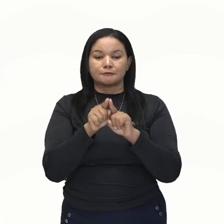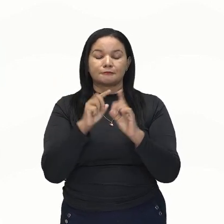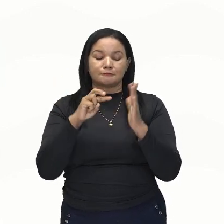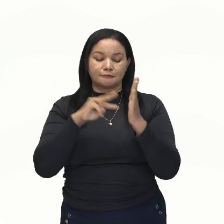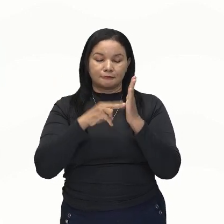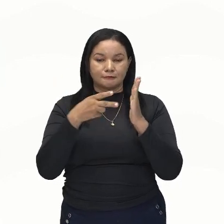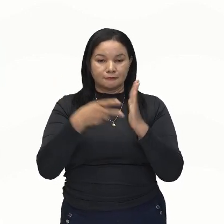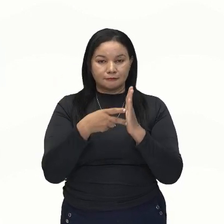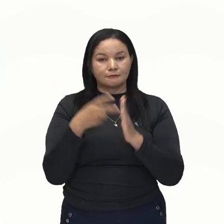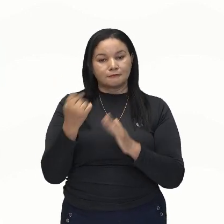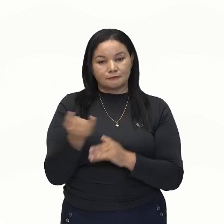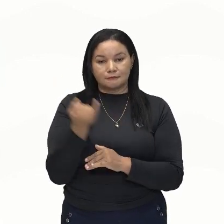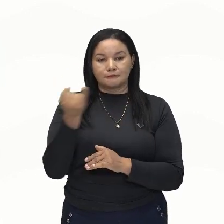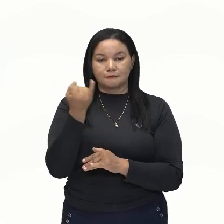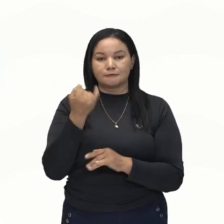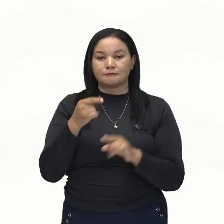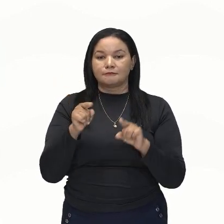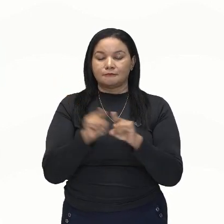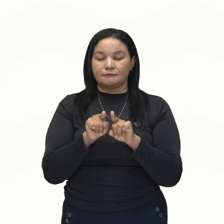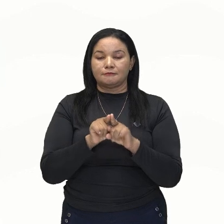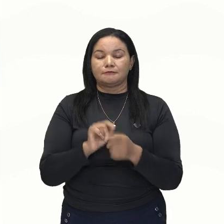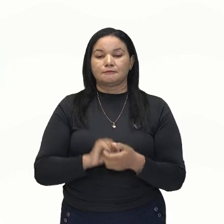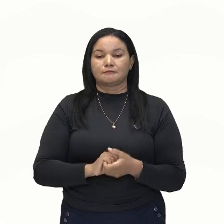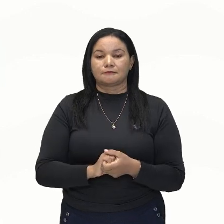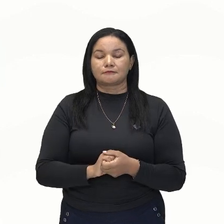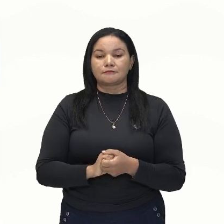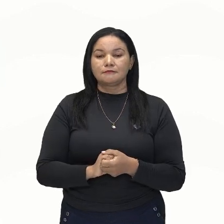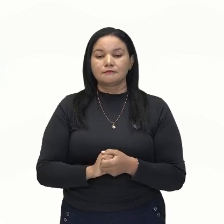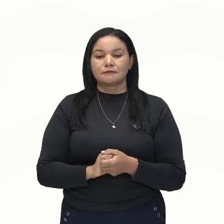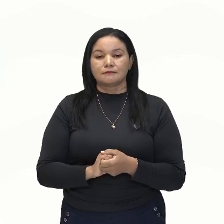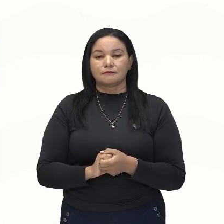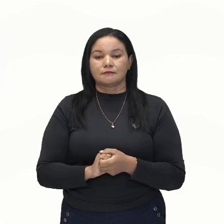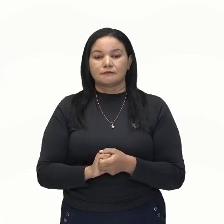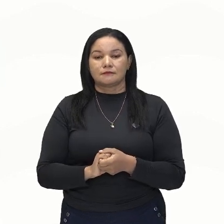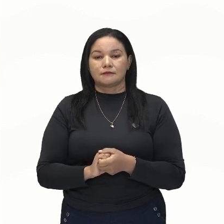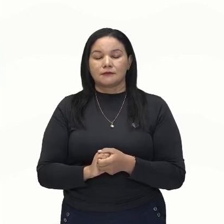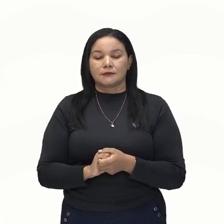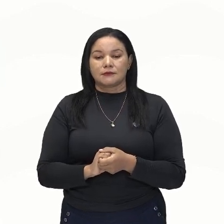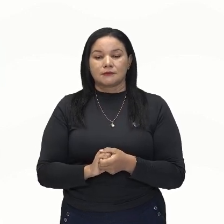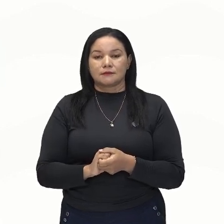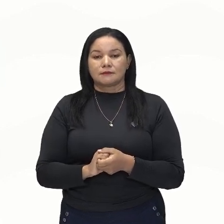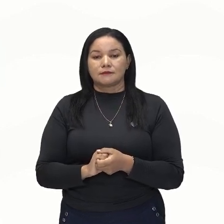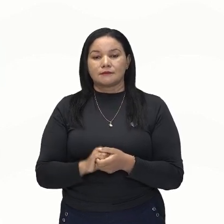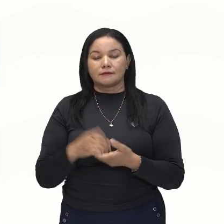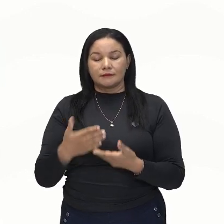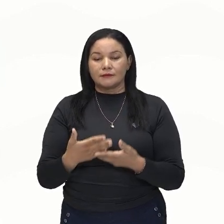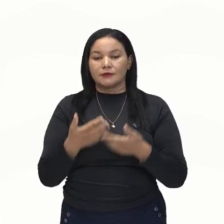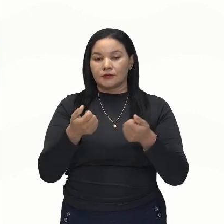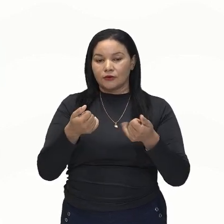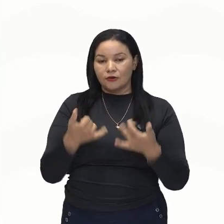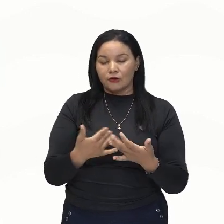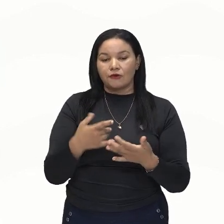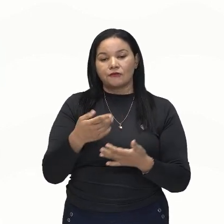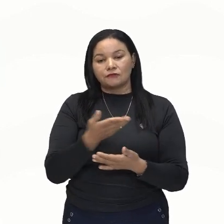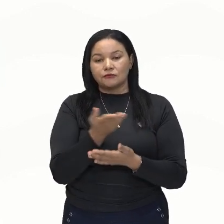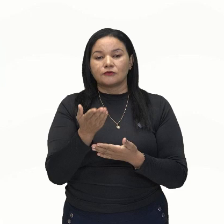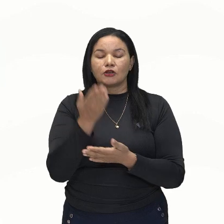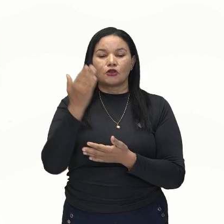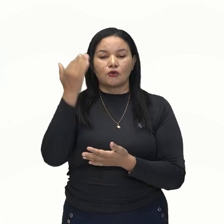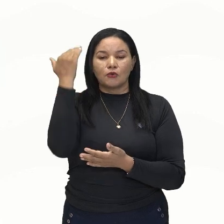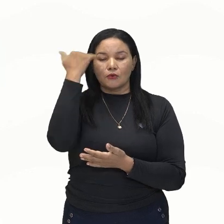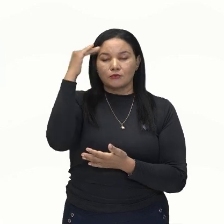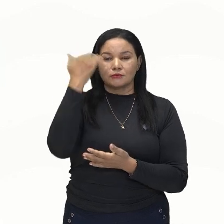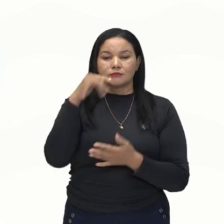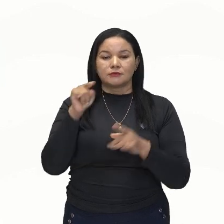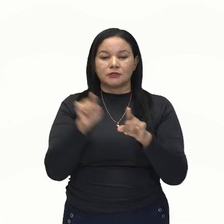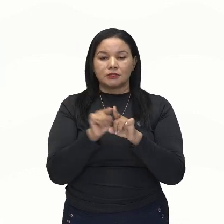significado, já que estamos também trazendo aqui a questão do compreender que e tudo isso passa por